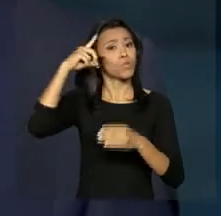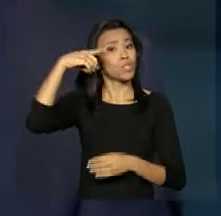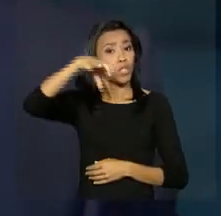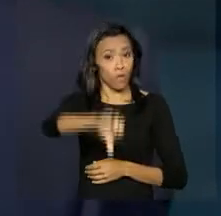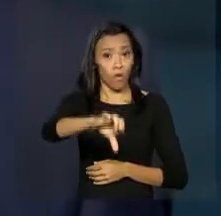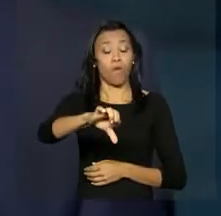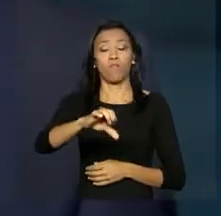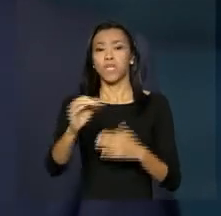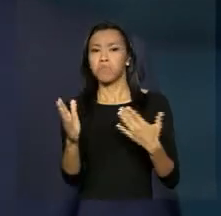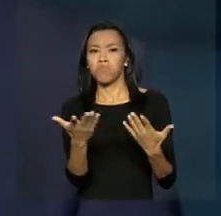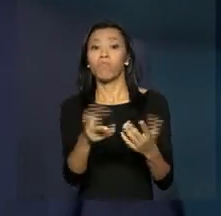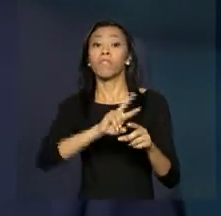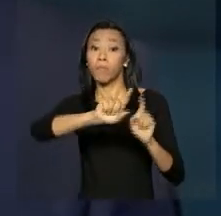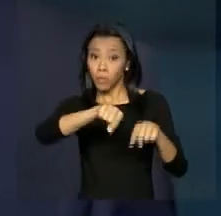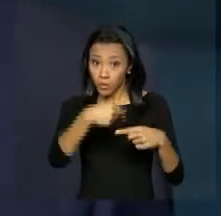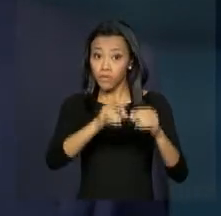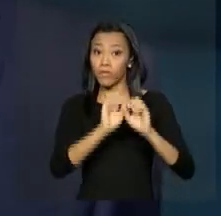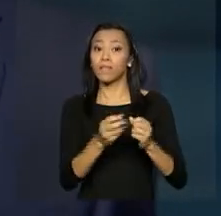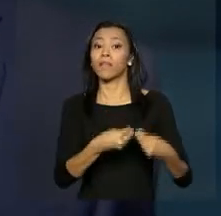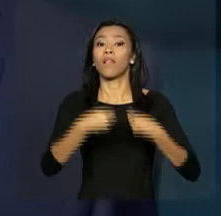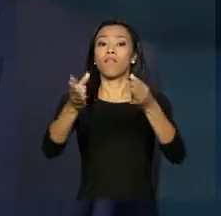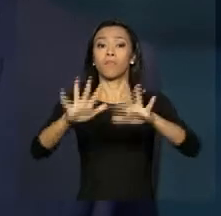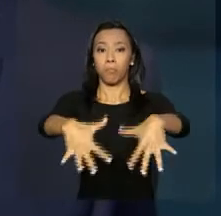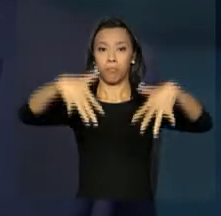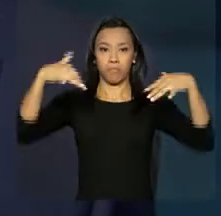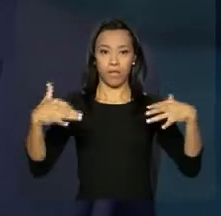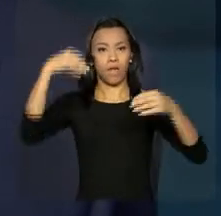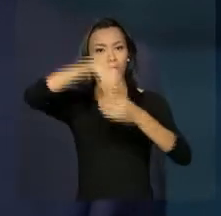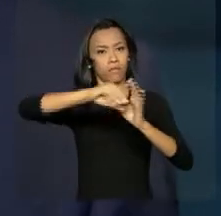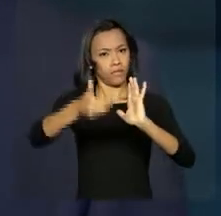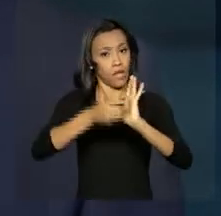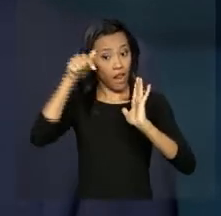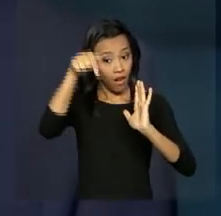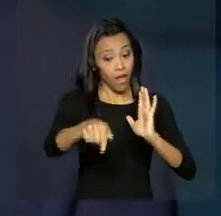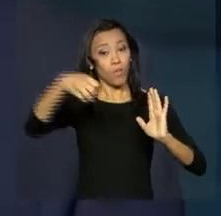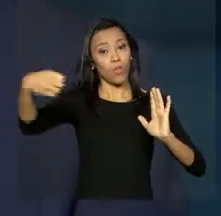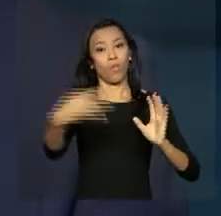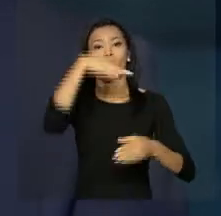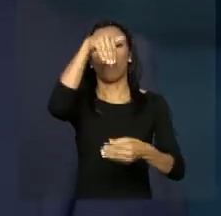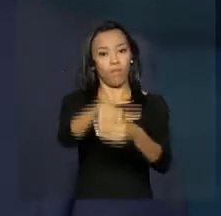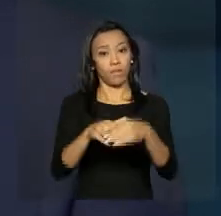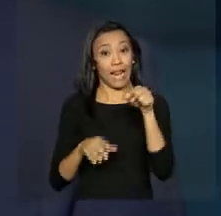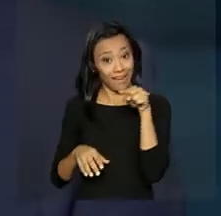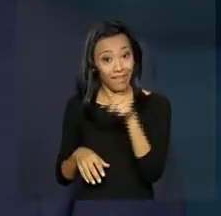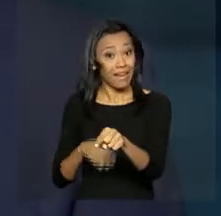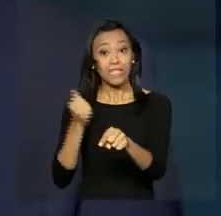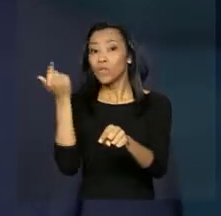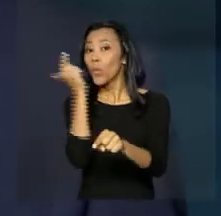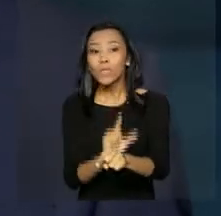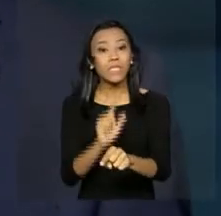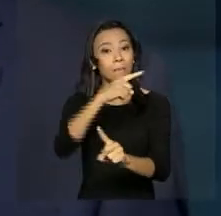com qualquer resultado, vai ser encaminhado ao plenário do Senado, onde vai ser submetido à nova votação. Ali, se não